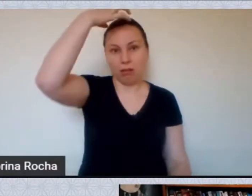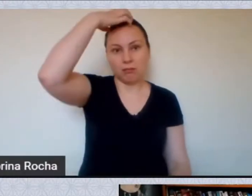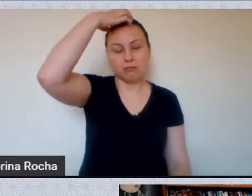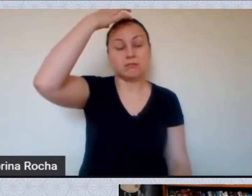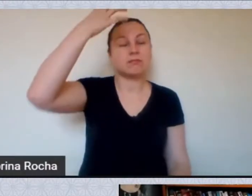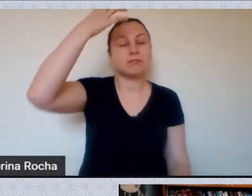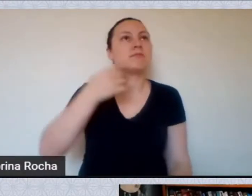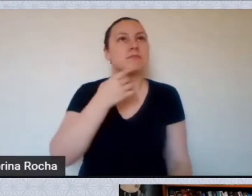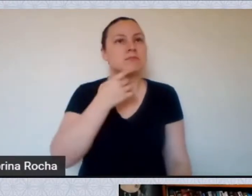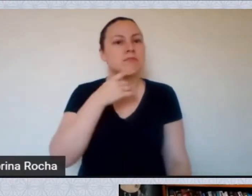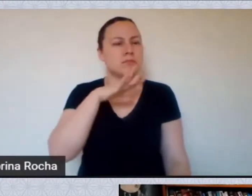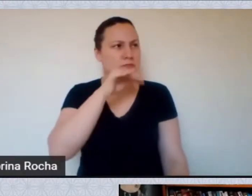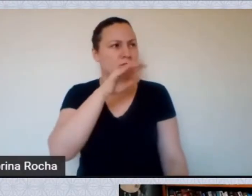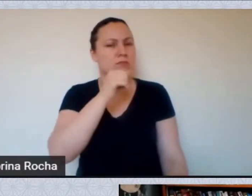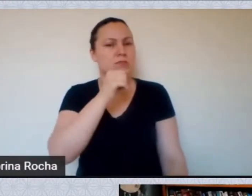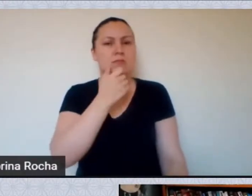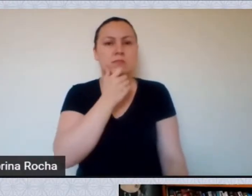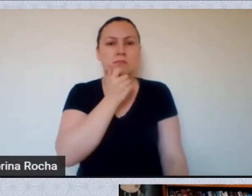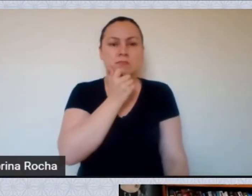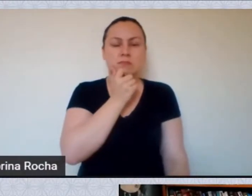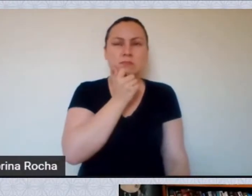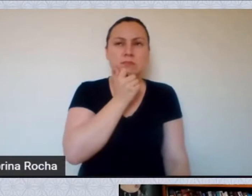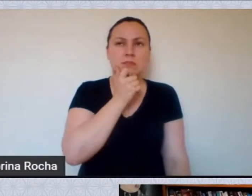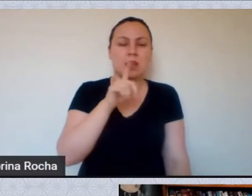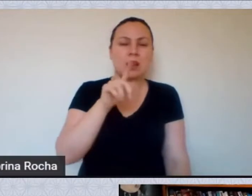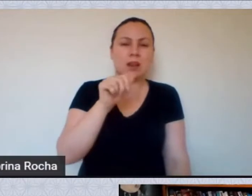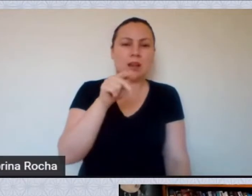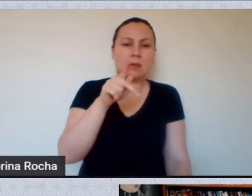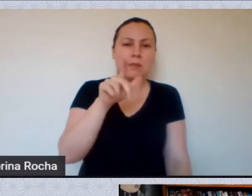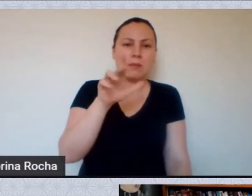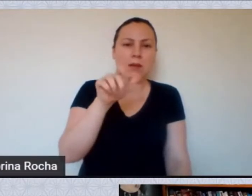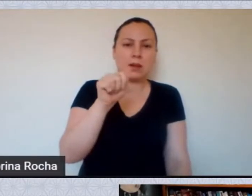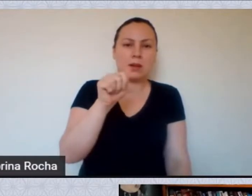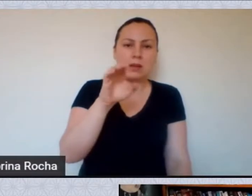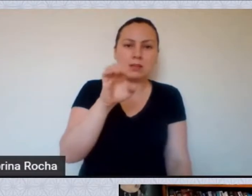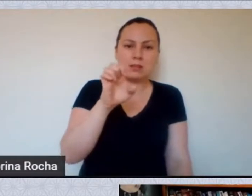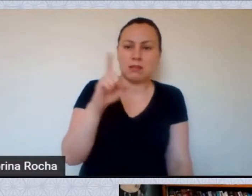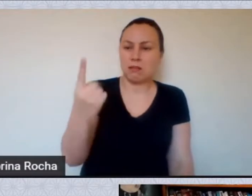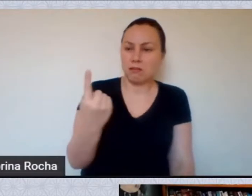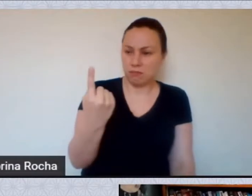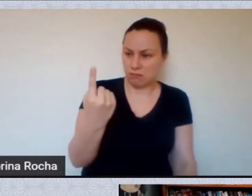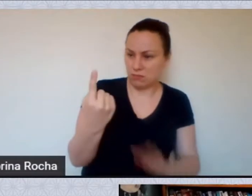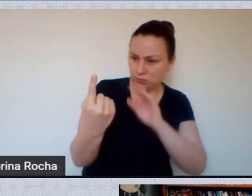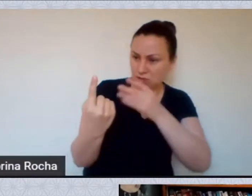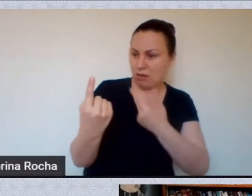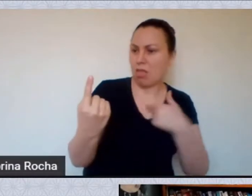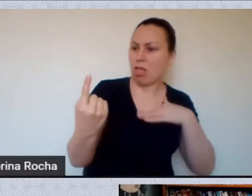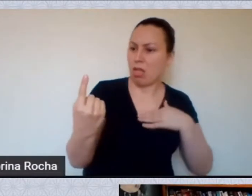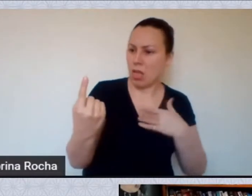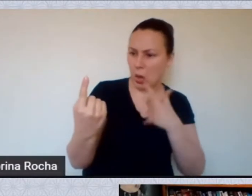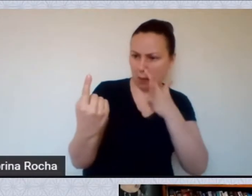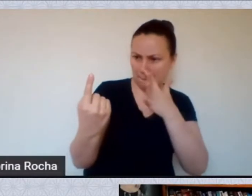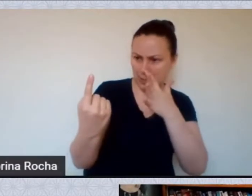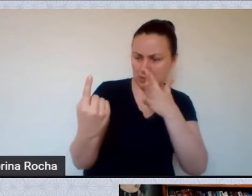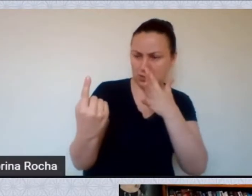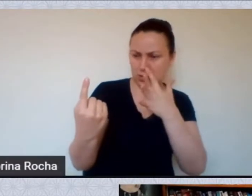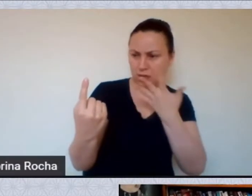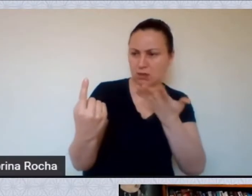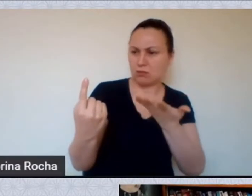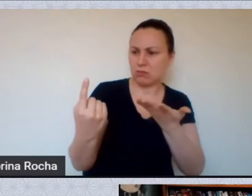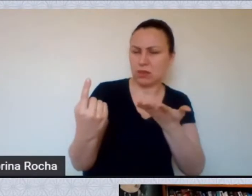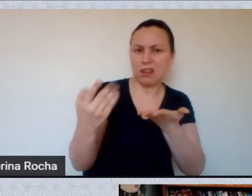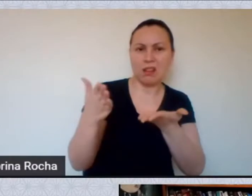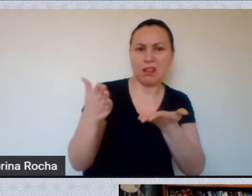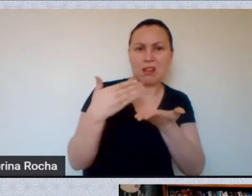chamou o Laplace no palácio dele e falou: Monsieur Laplace, eu estou muito impressionado com o seu